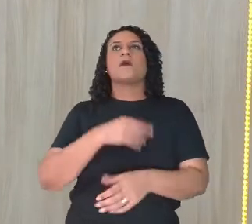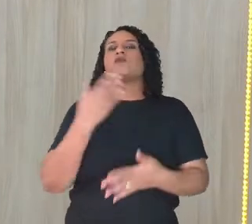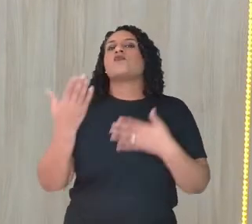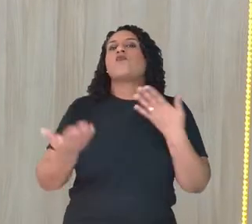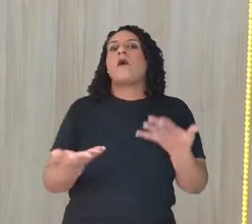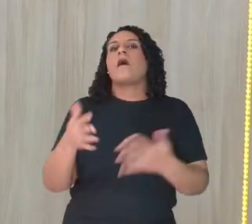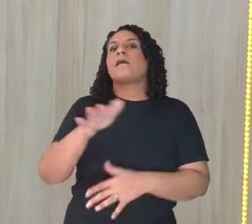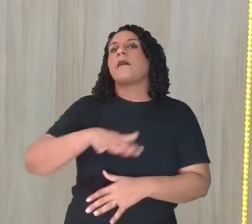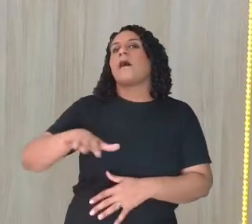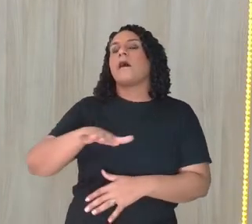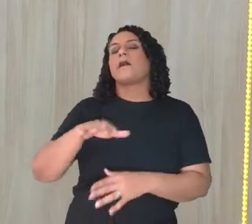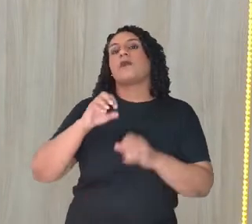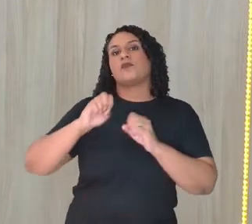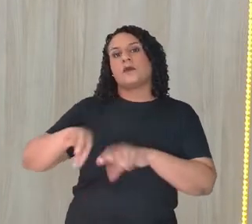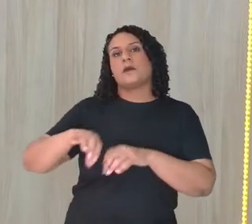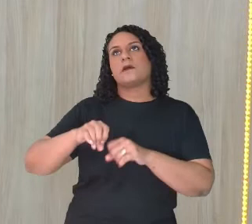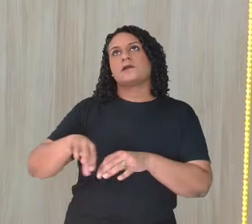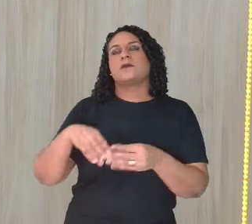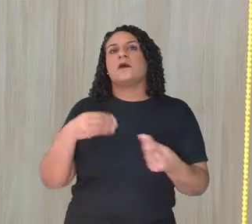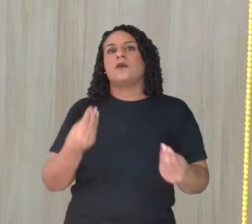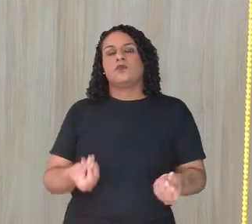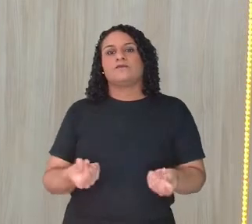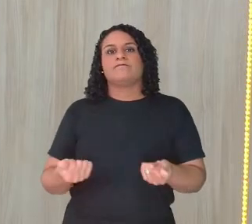se falar em